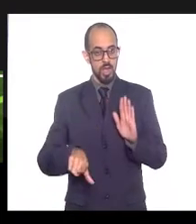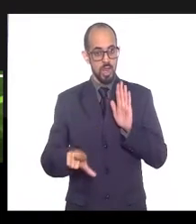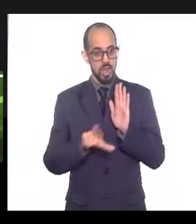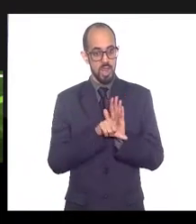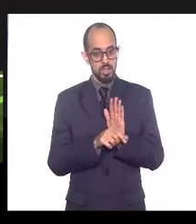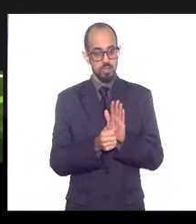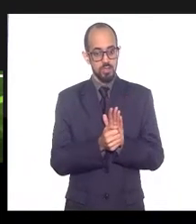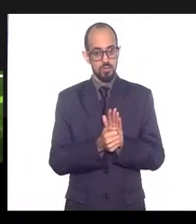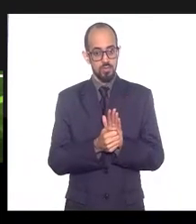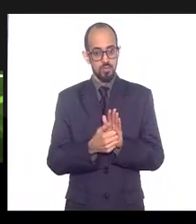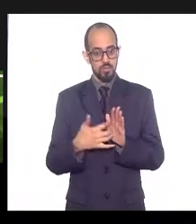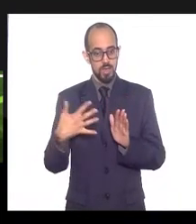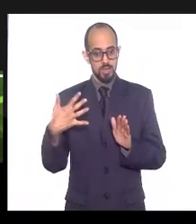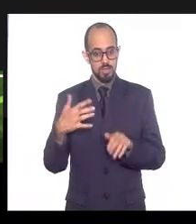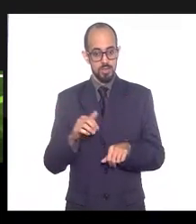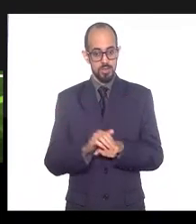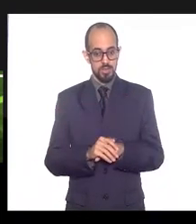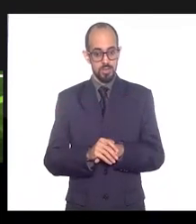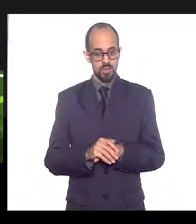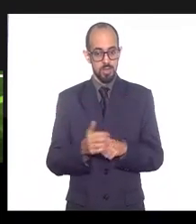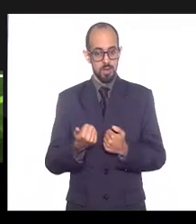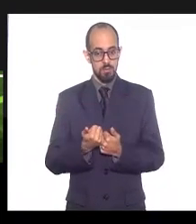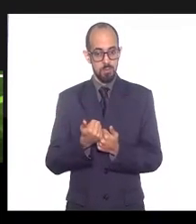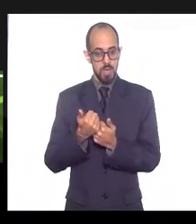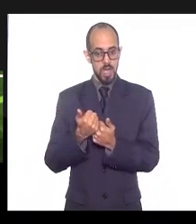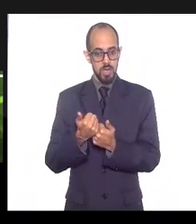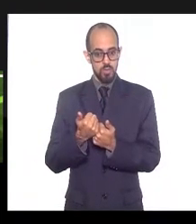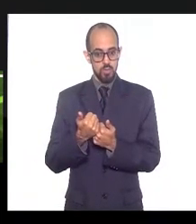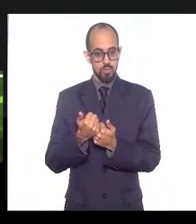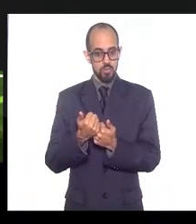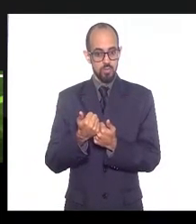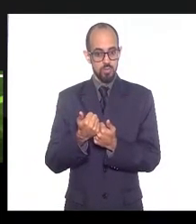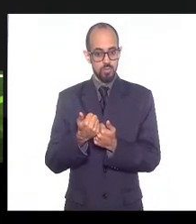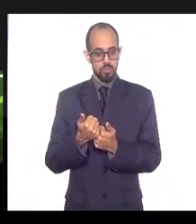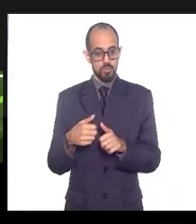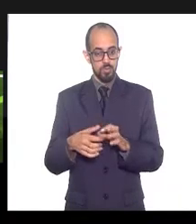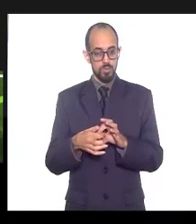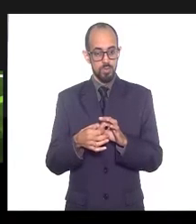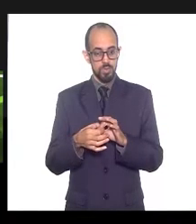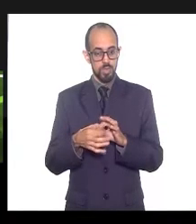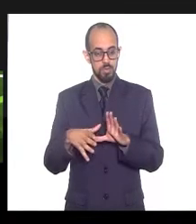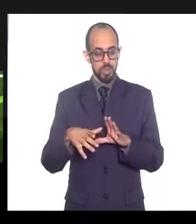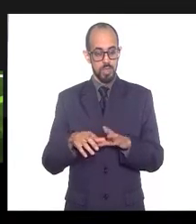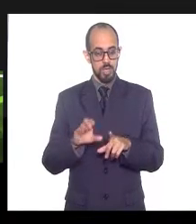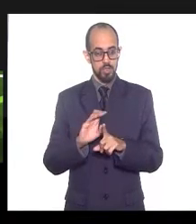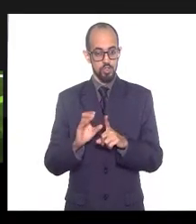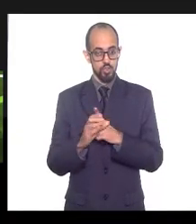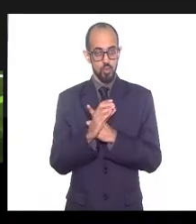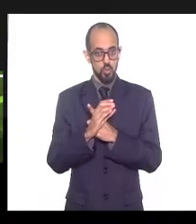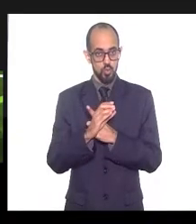leis, que amparam a liberdade de cultos.